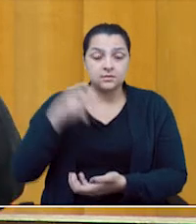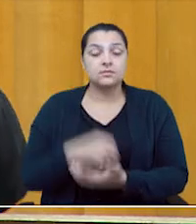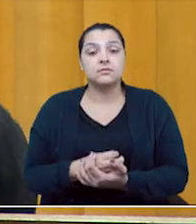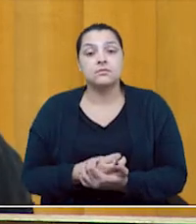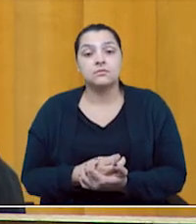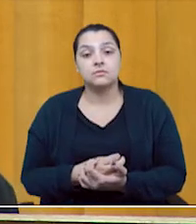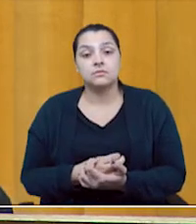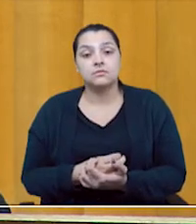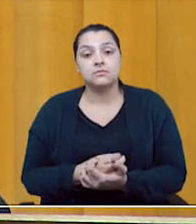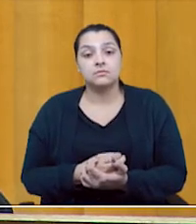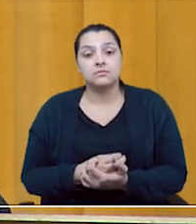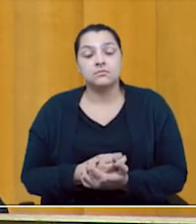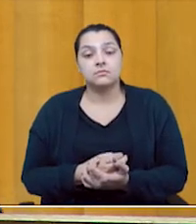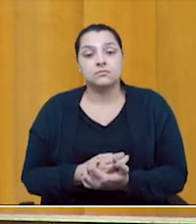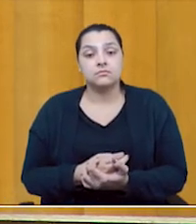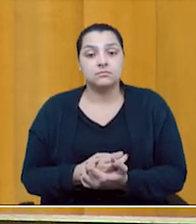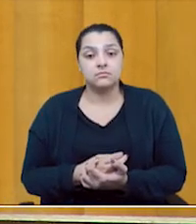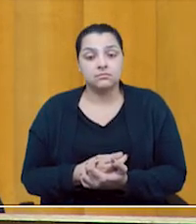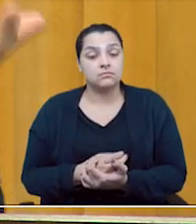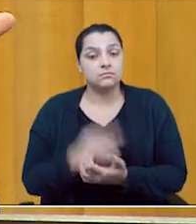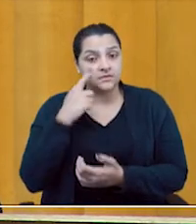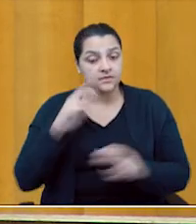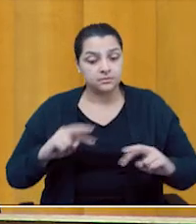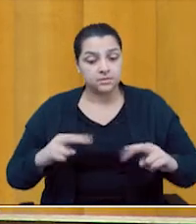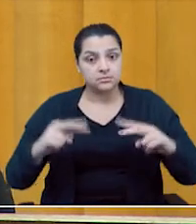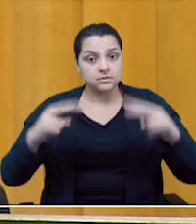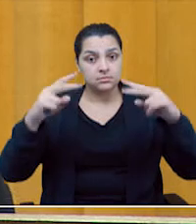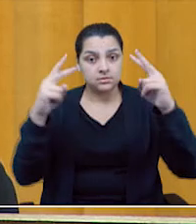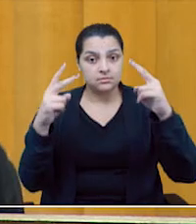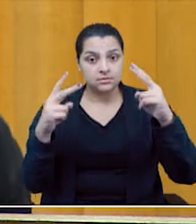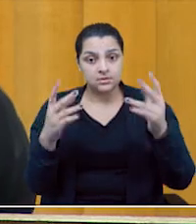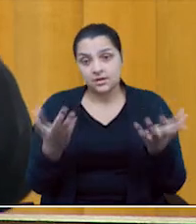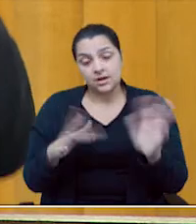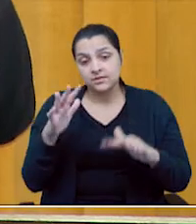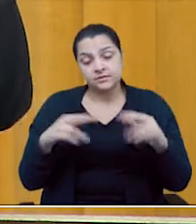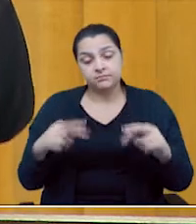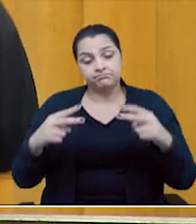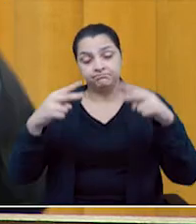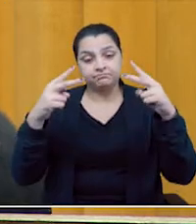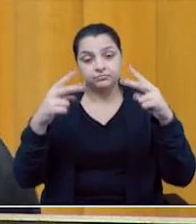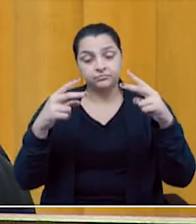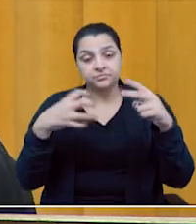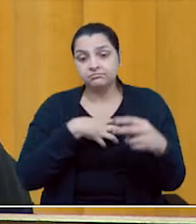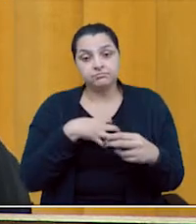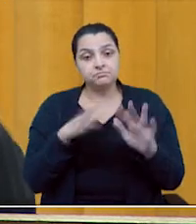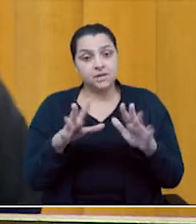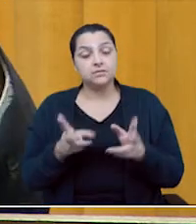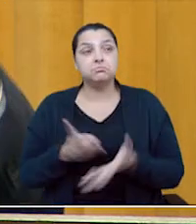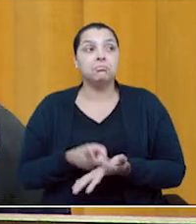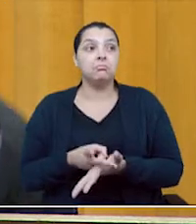tendência, obviamente, que em muitas dessas carreiras, que para alguns já nem são carreiras, mas eles vão ficar estaticamente ou